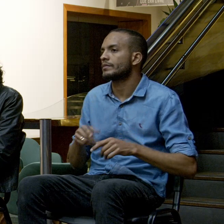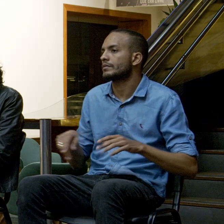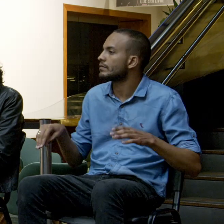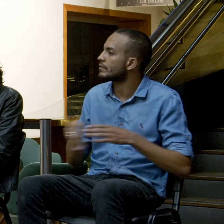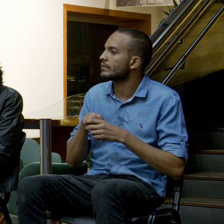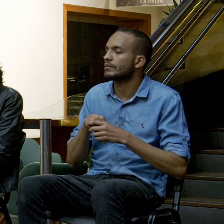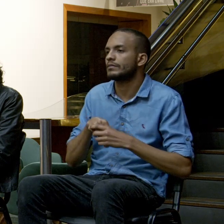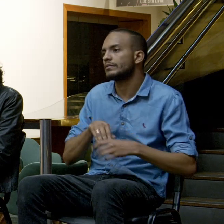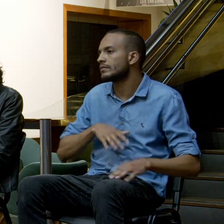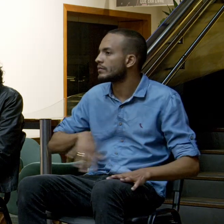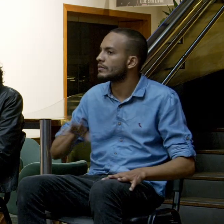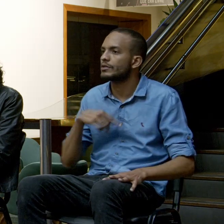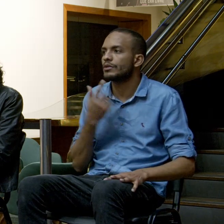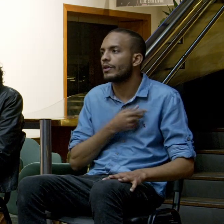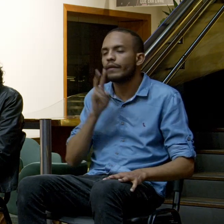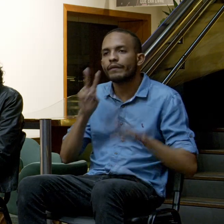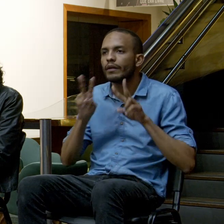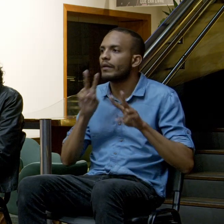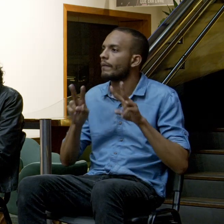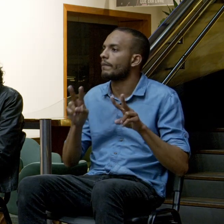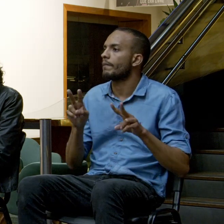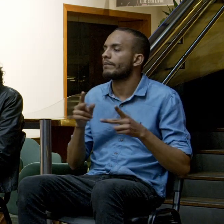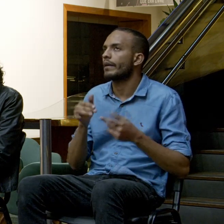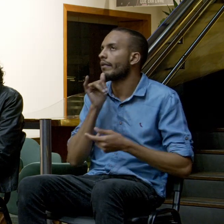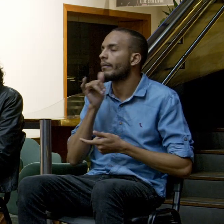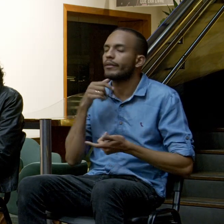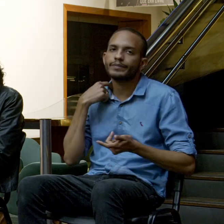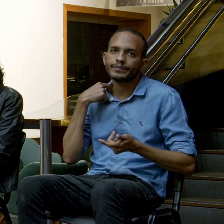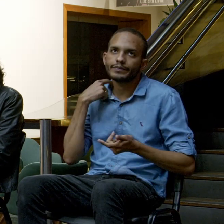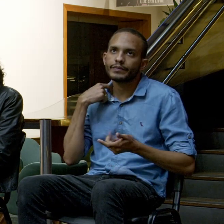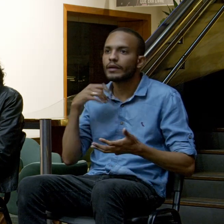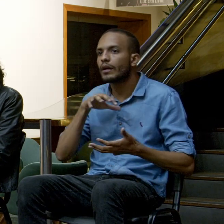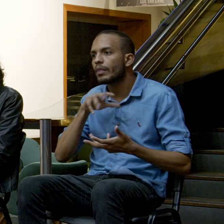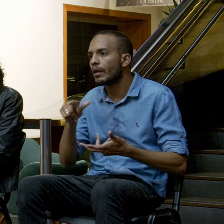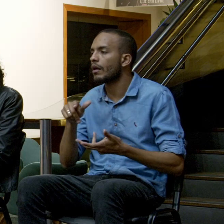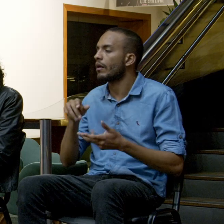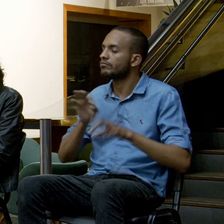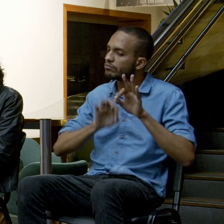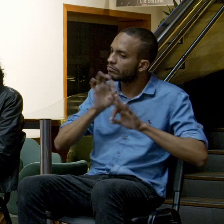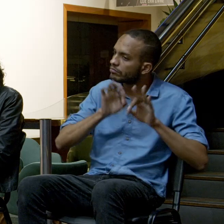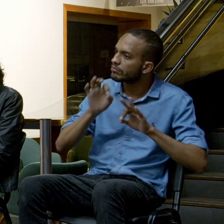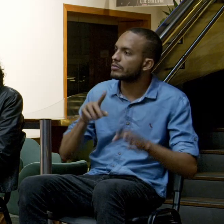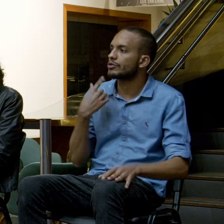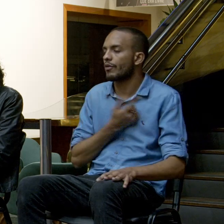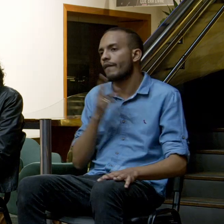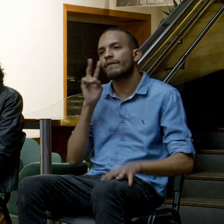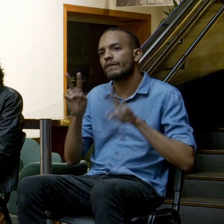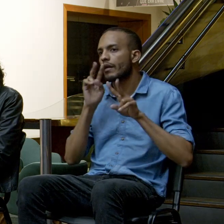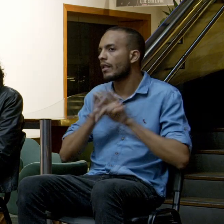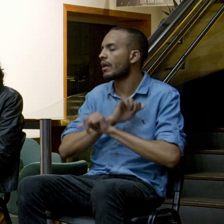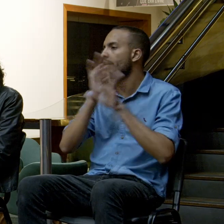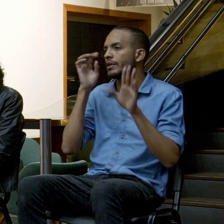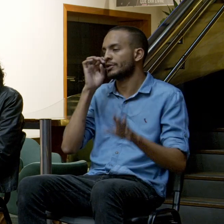ocupa espaço, e a gente olha, por exemplo, a terra modelada, né? A gente vê